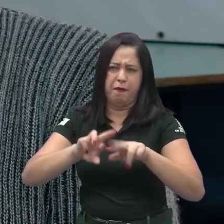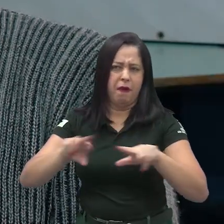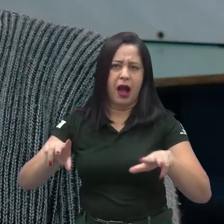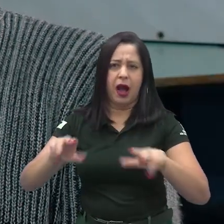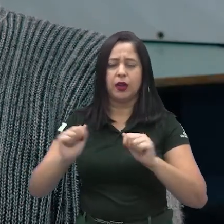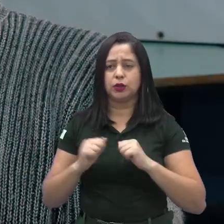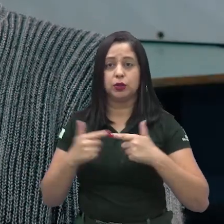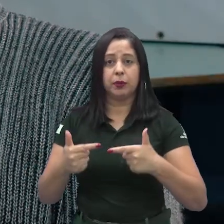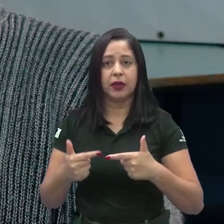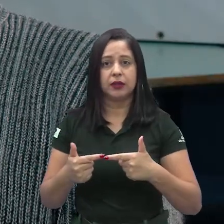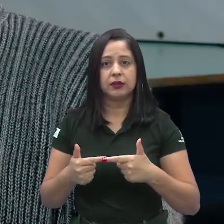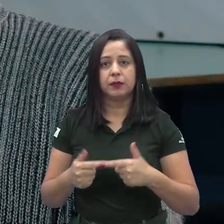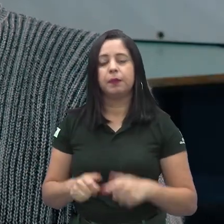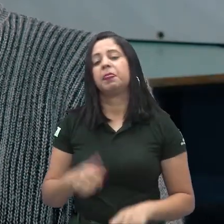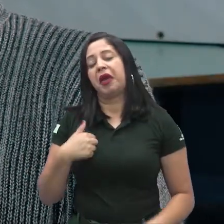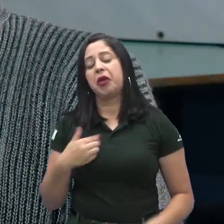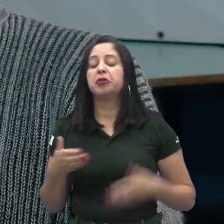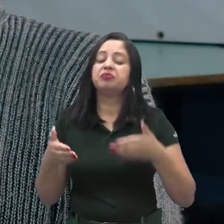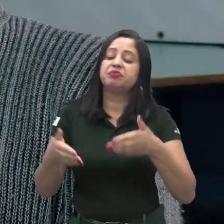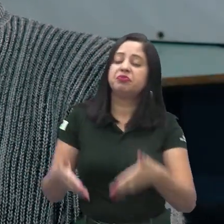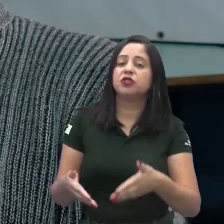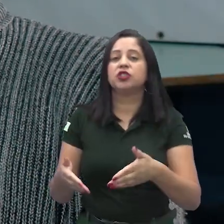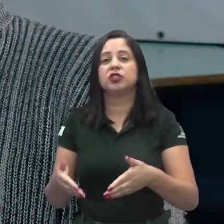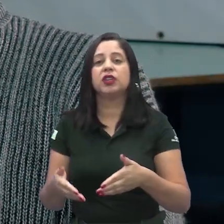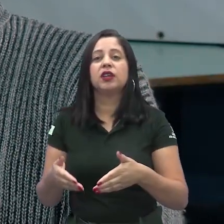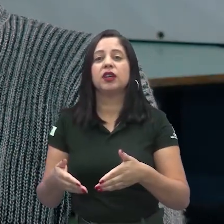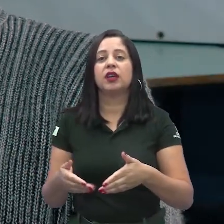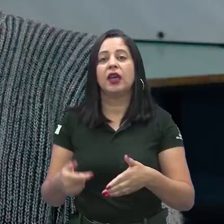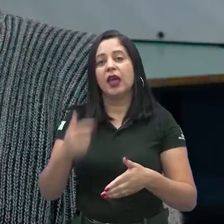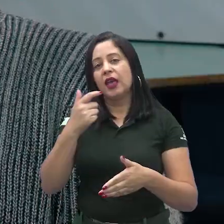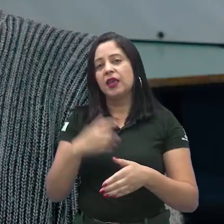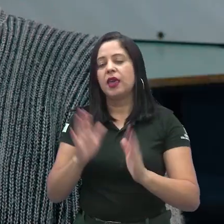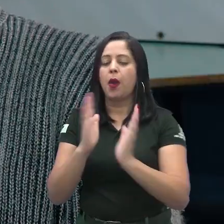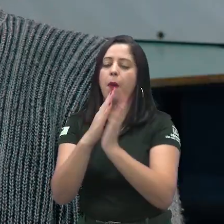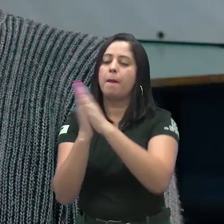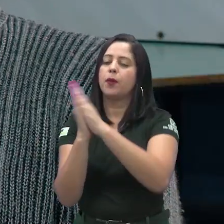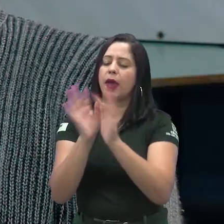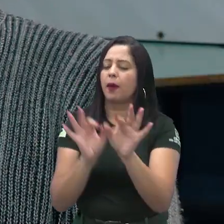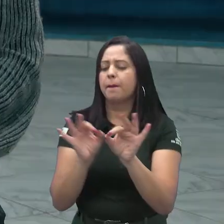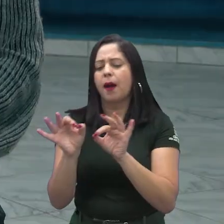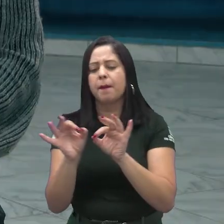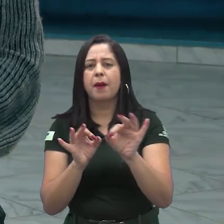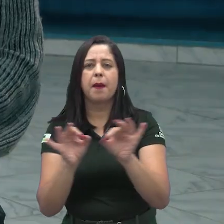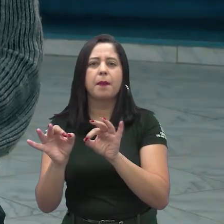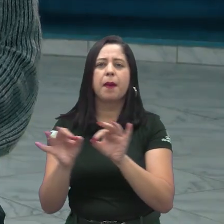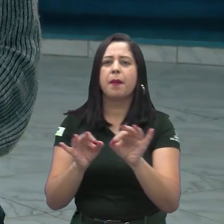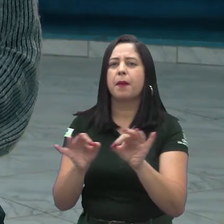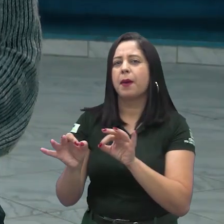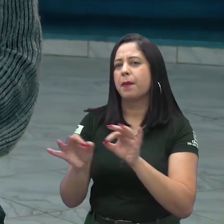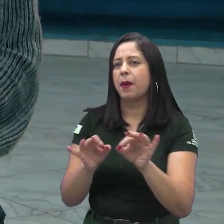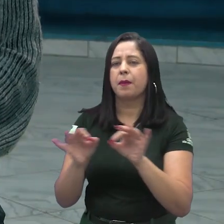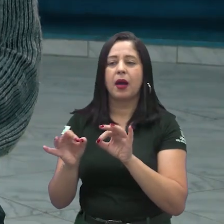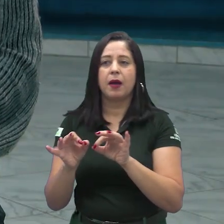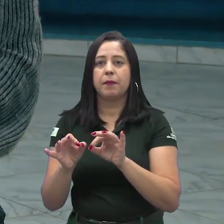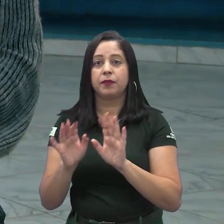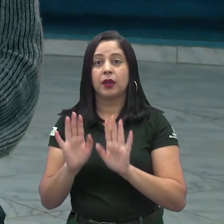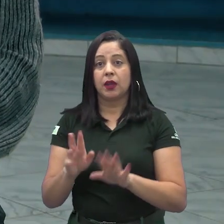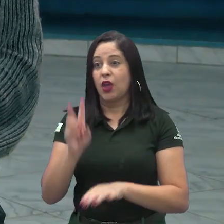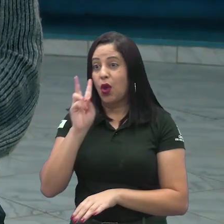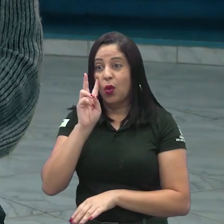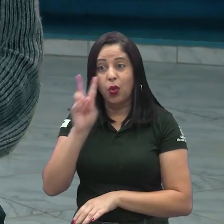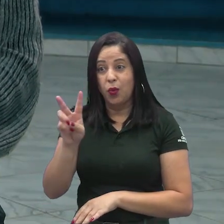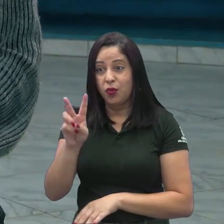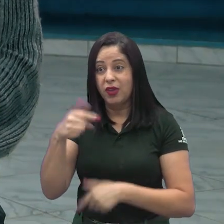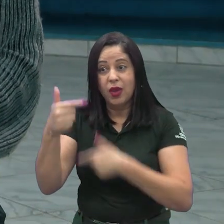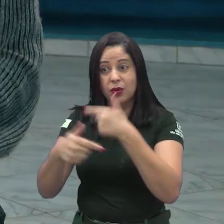né? Aí quando foi de repentemente, eu cheguei aqui, eu estava fabricando um bonecão. E aí eu fiquei feliz de ver o trabalho